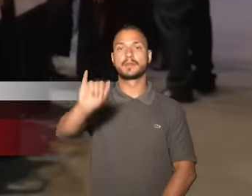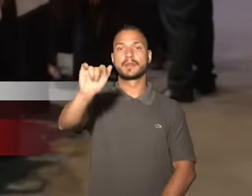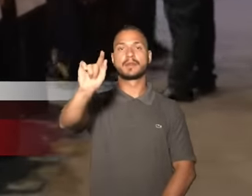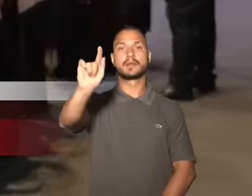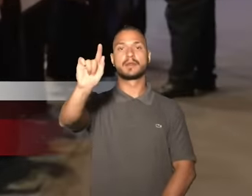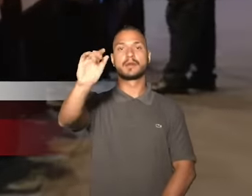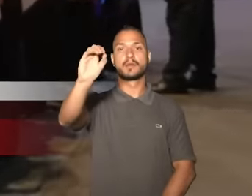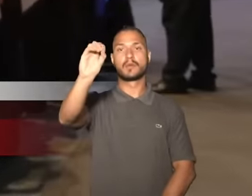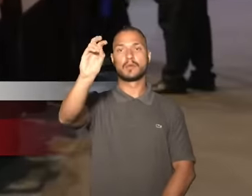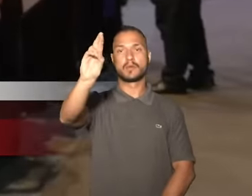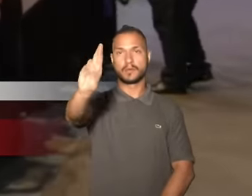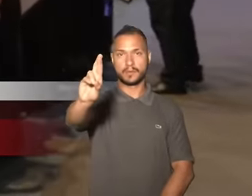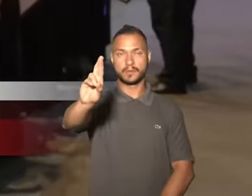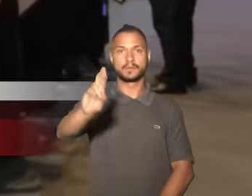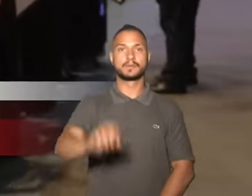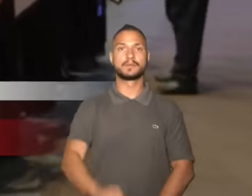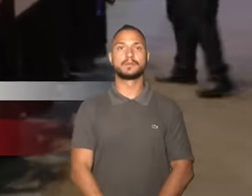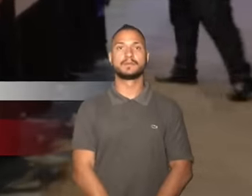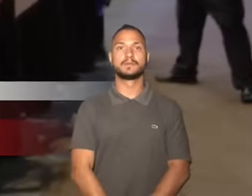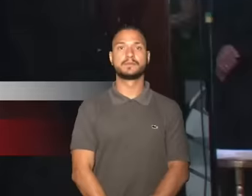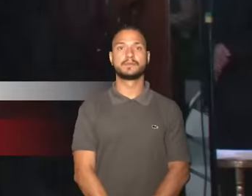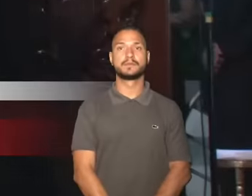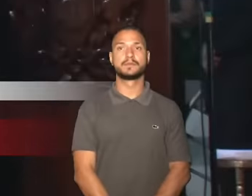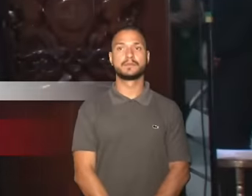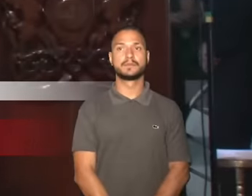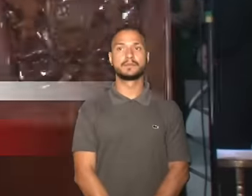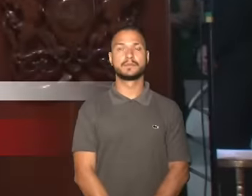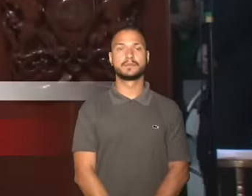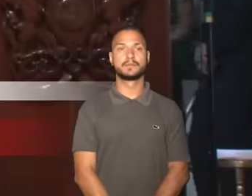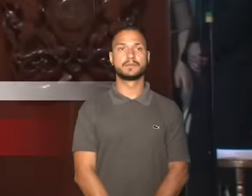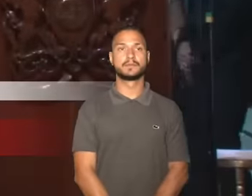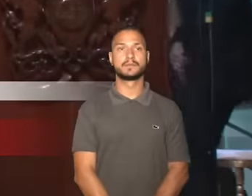Igor da Silva Lopes.